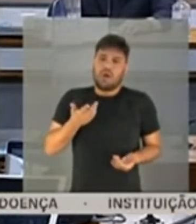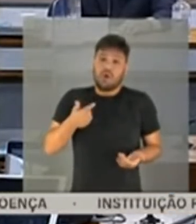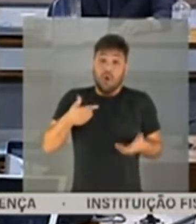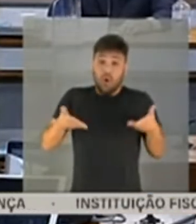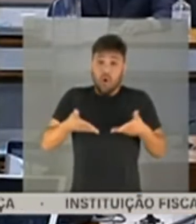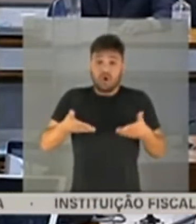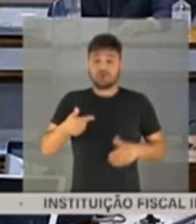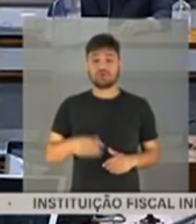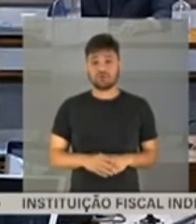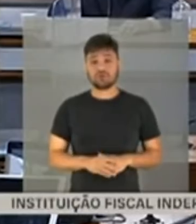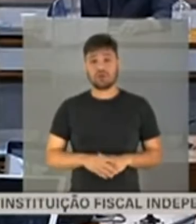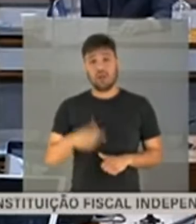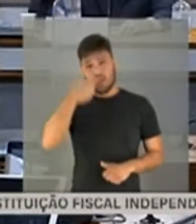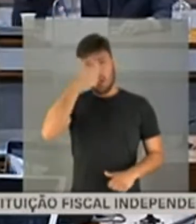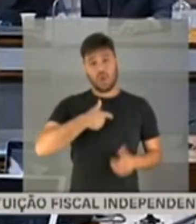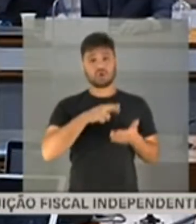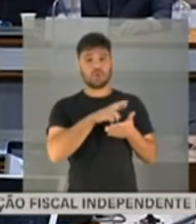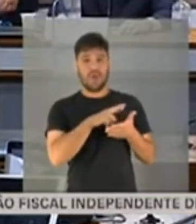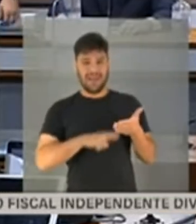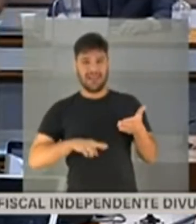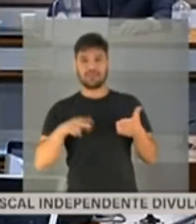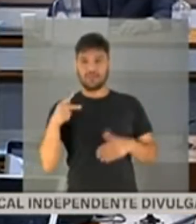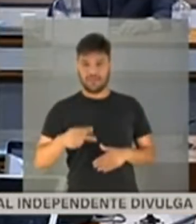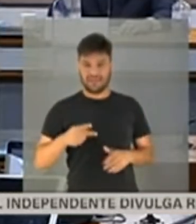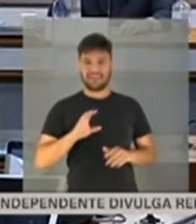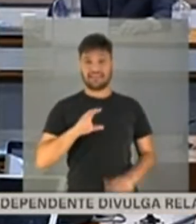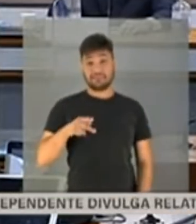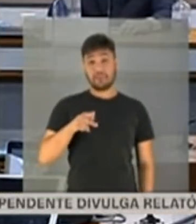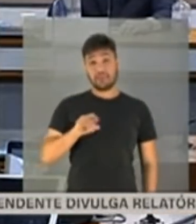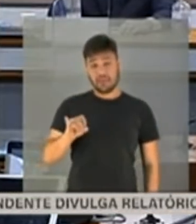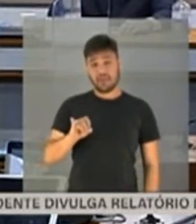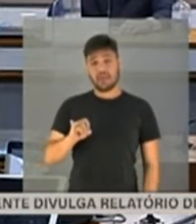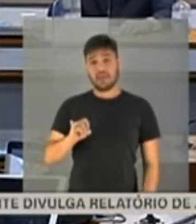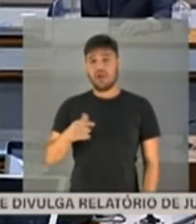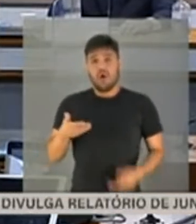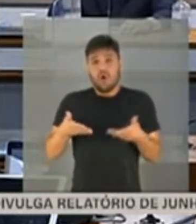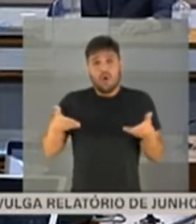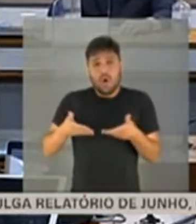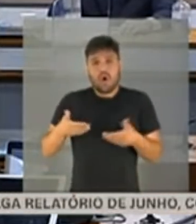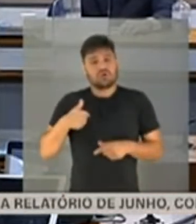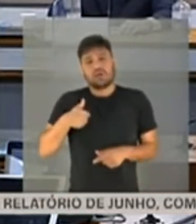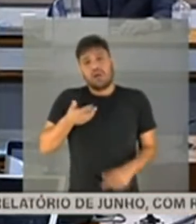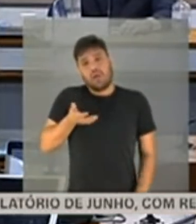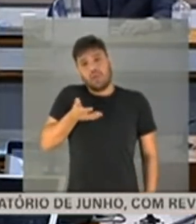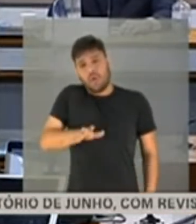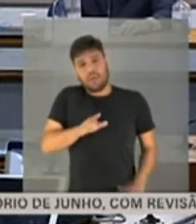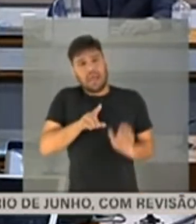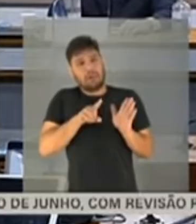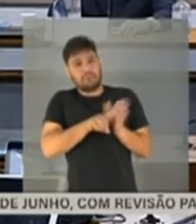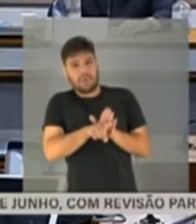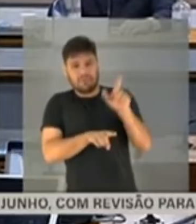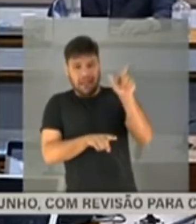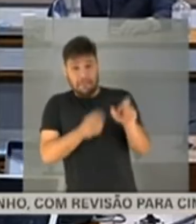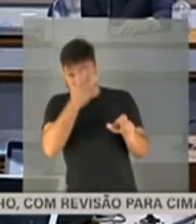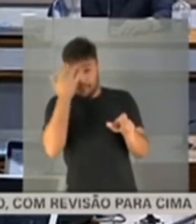hoje, mesmo como relator dessa comissão parlamentar de inquérito, qualquer pergunta aos expoentes.